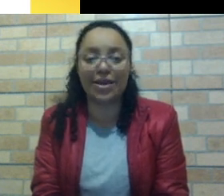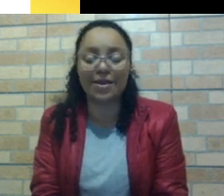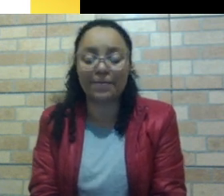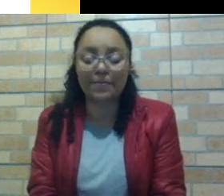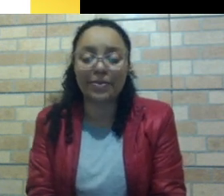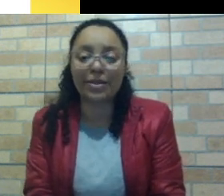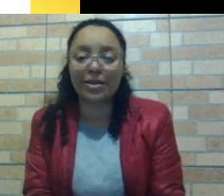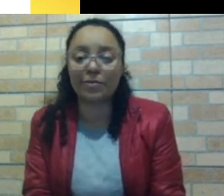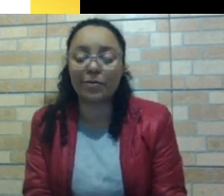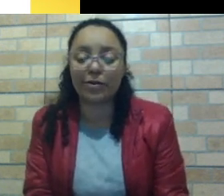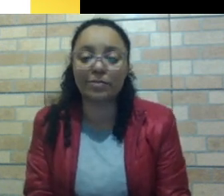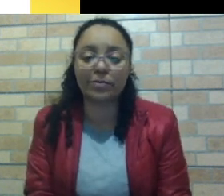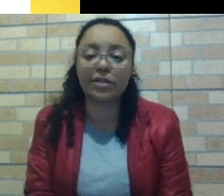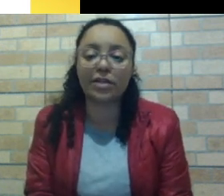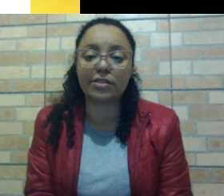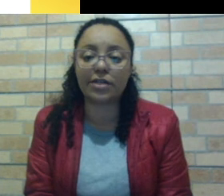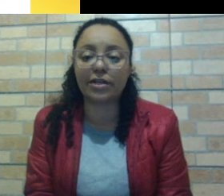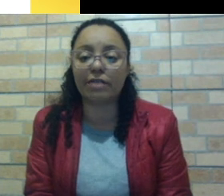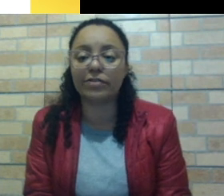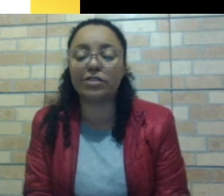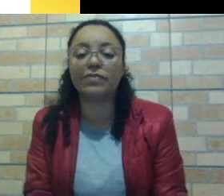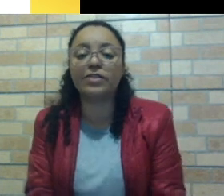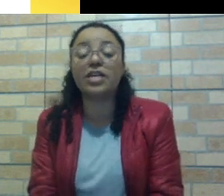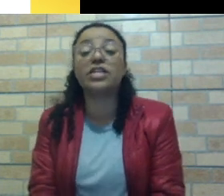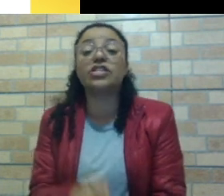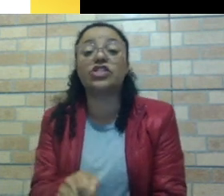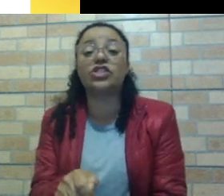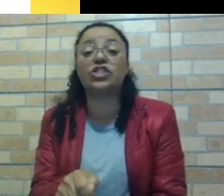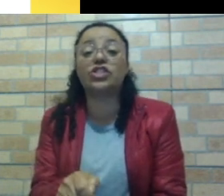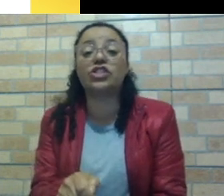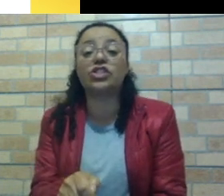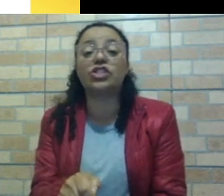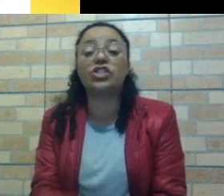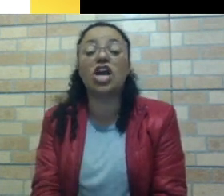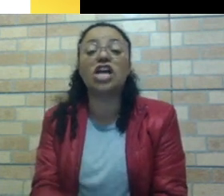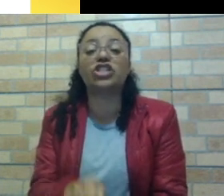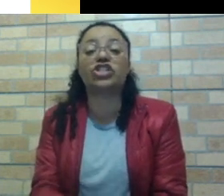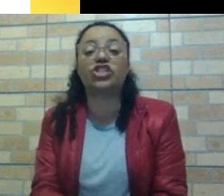Ok? E o próximo, T, C, H, vocês vão fazer.